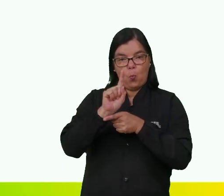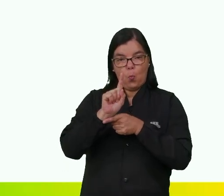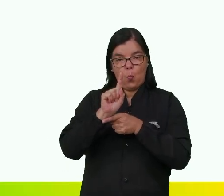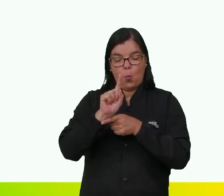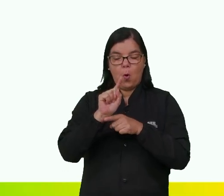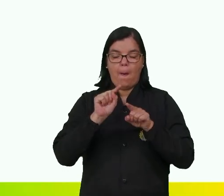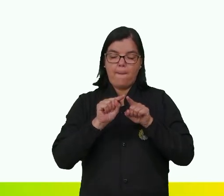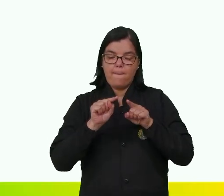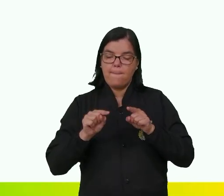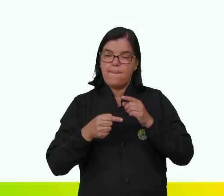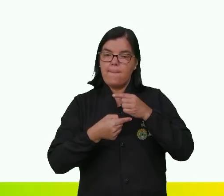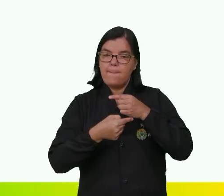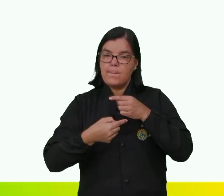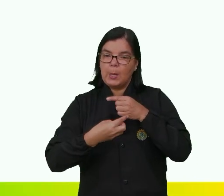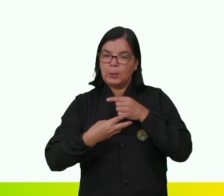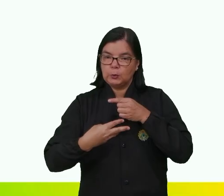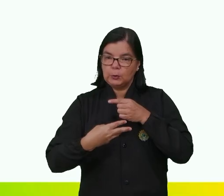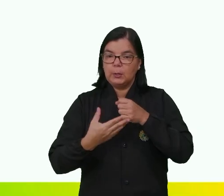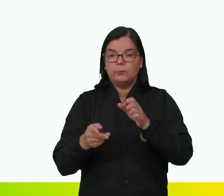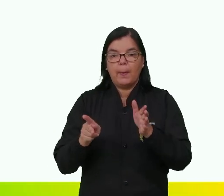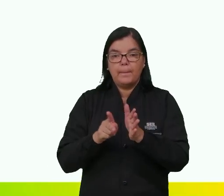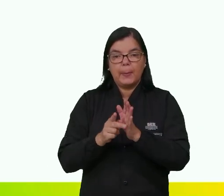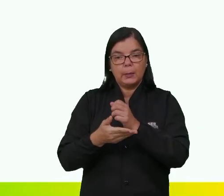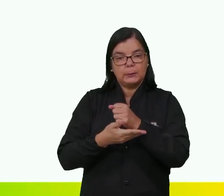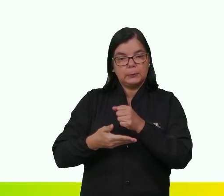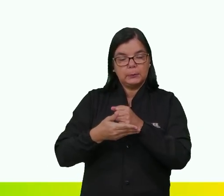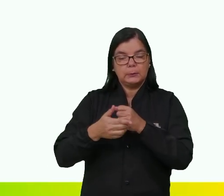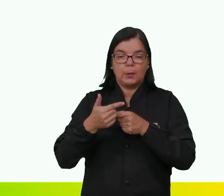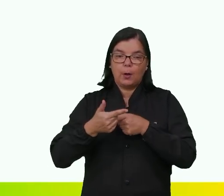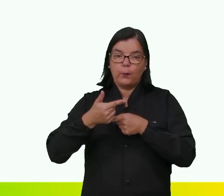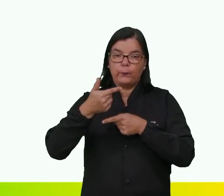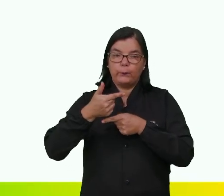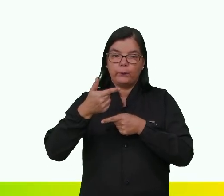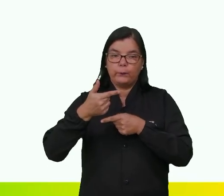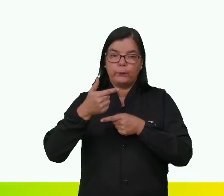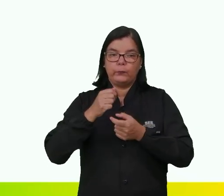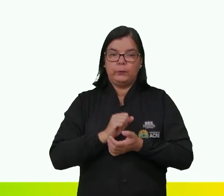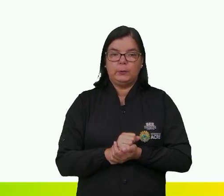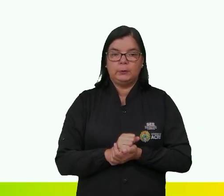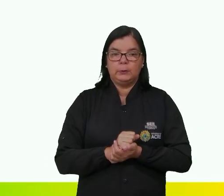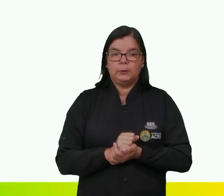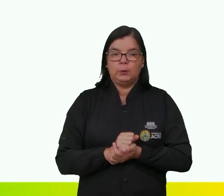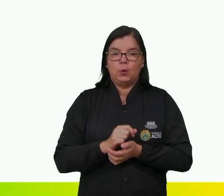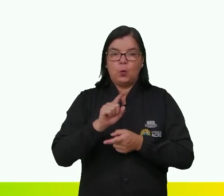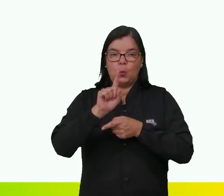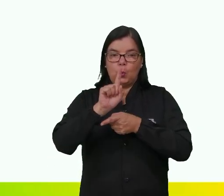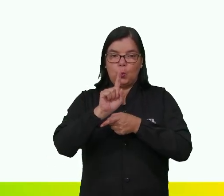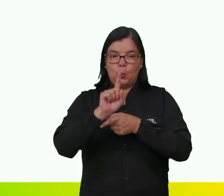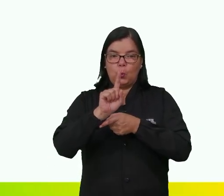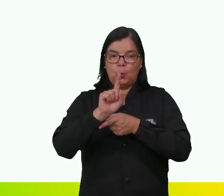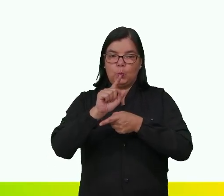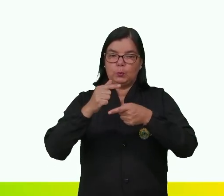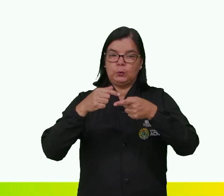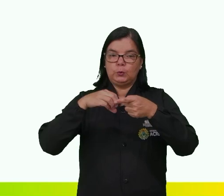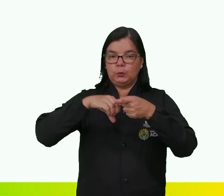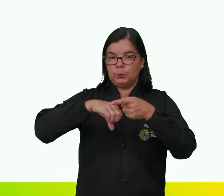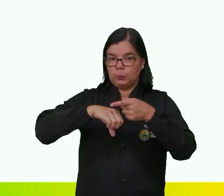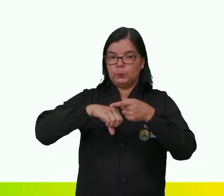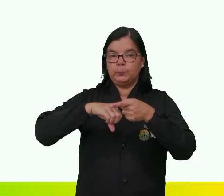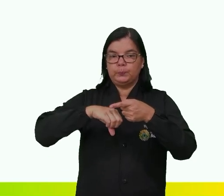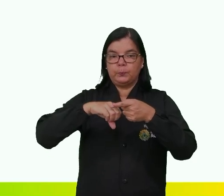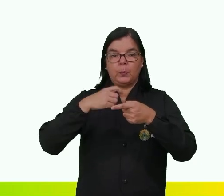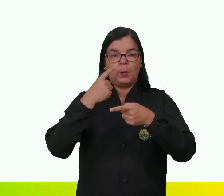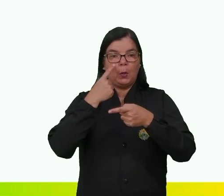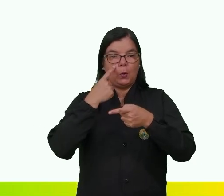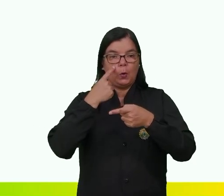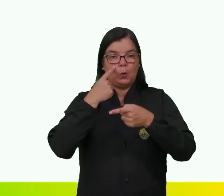entre parênteses, porque o menos faz parte da base, elevado a 2. Isso aqui é 1 sobre 9, porque nós já vimos agora há pouco